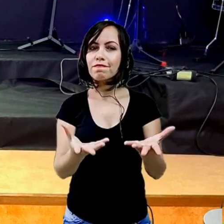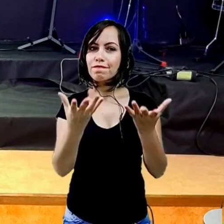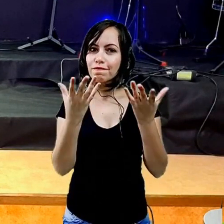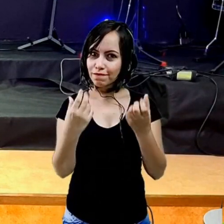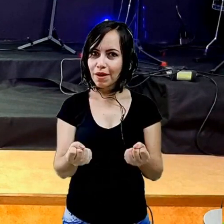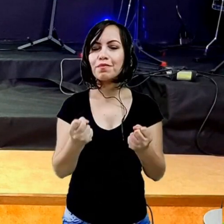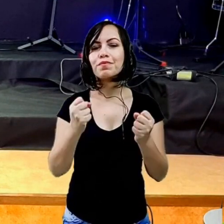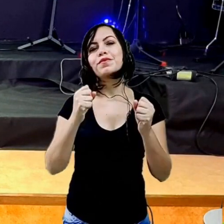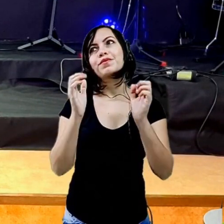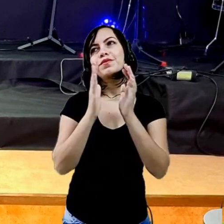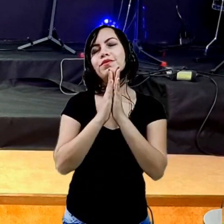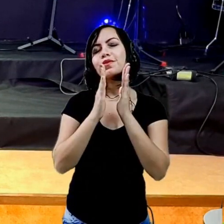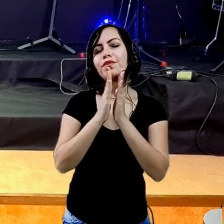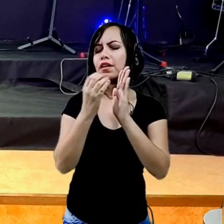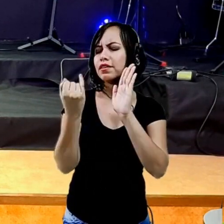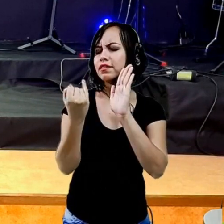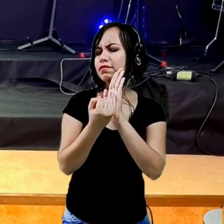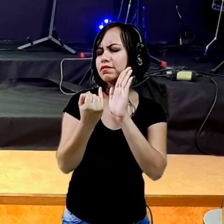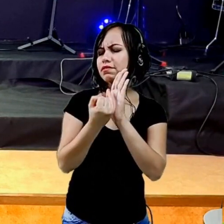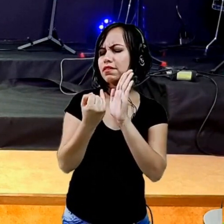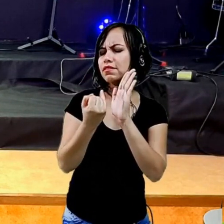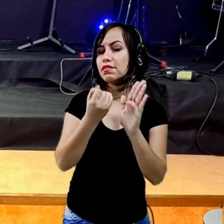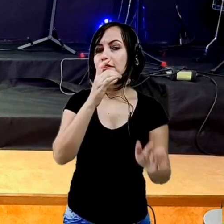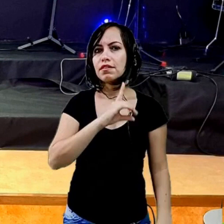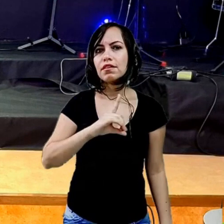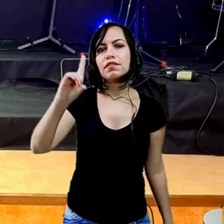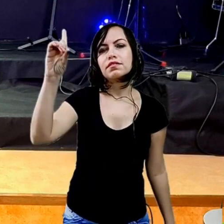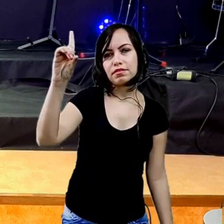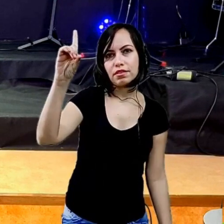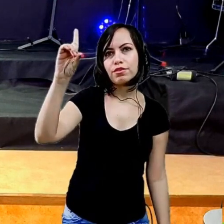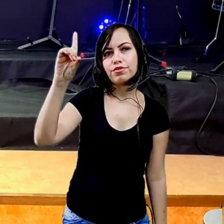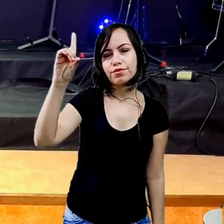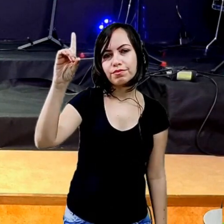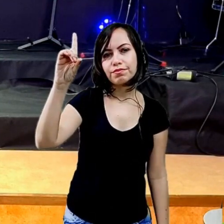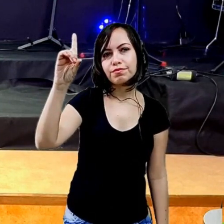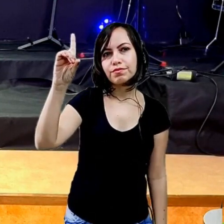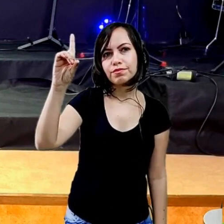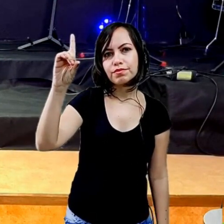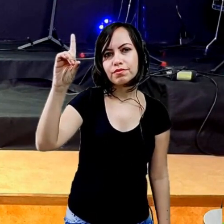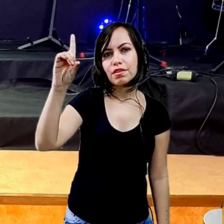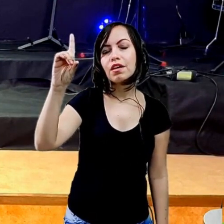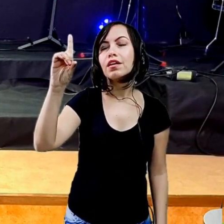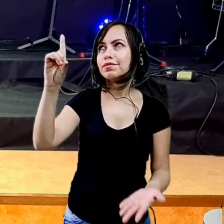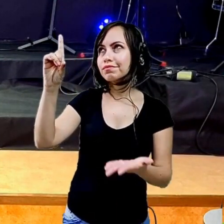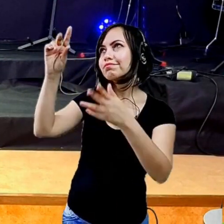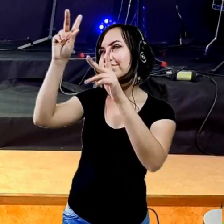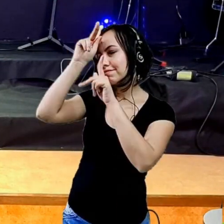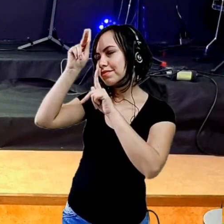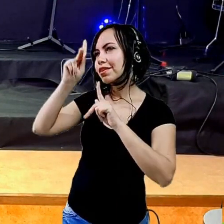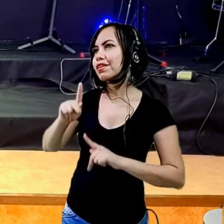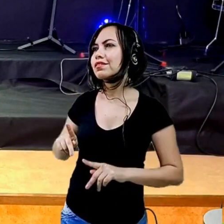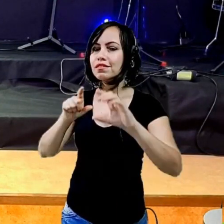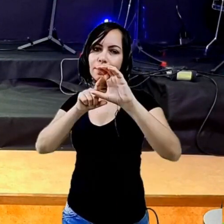Nós vamos interceder a Deus, nós vamos nos colocar na sua presença, na sua